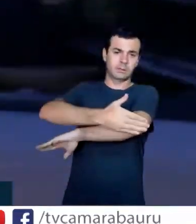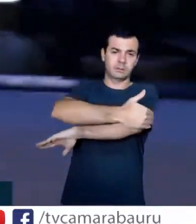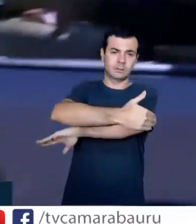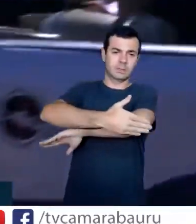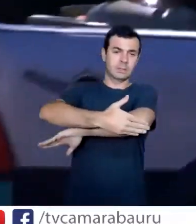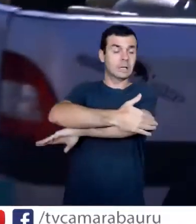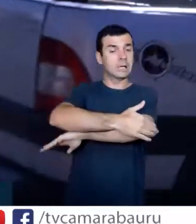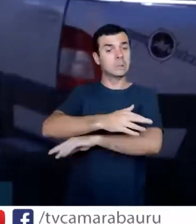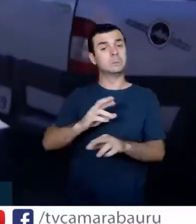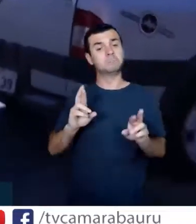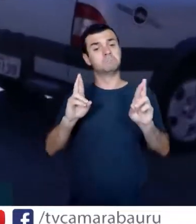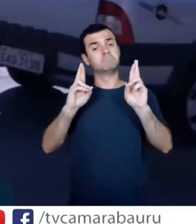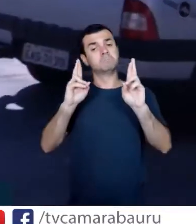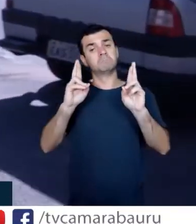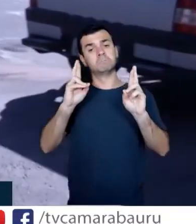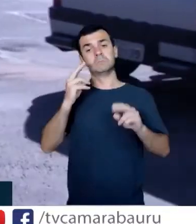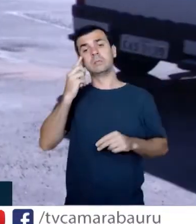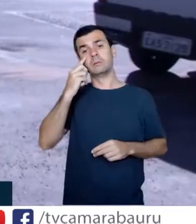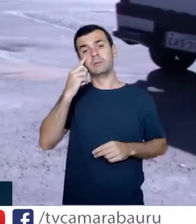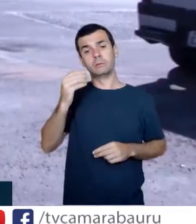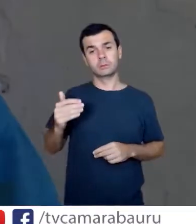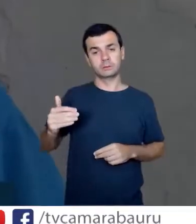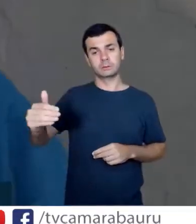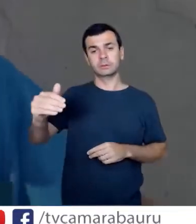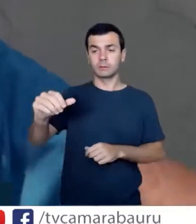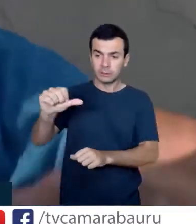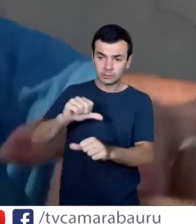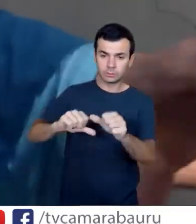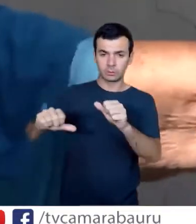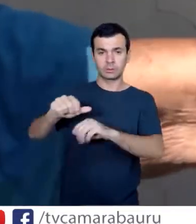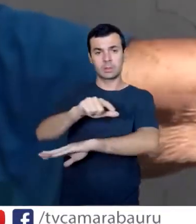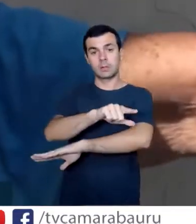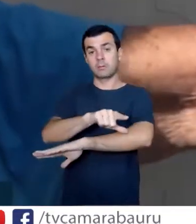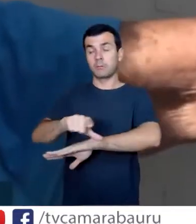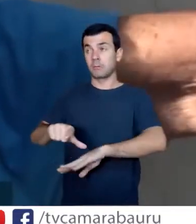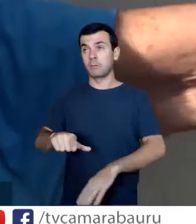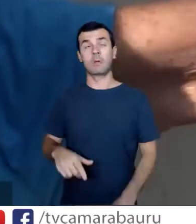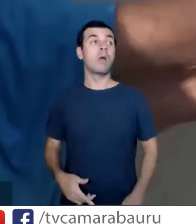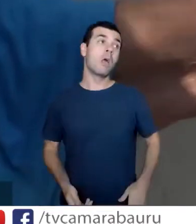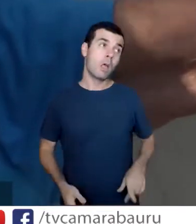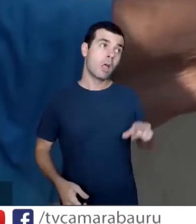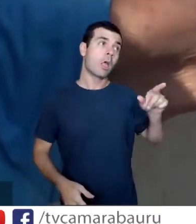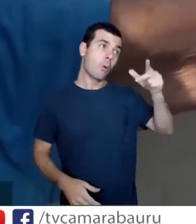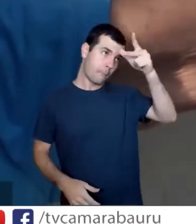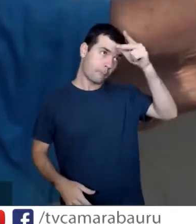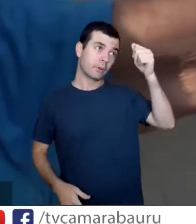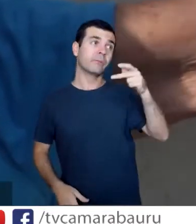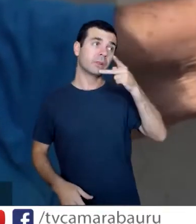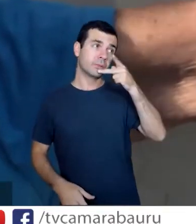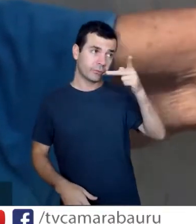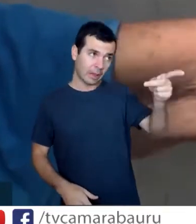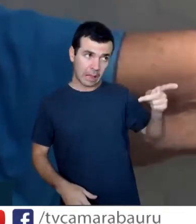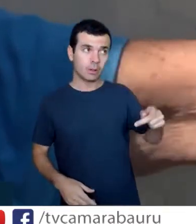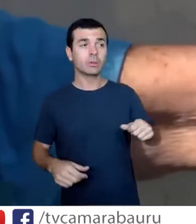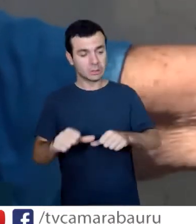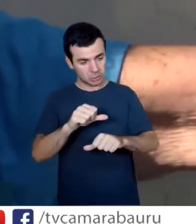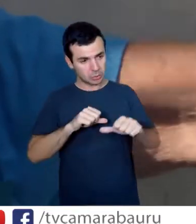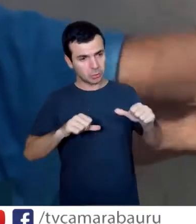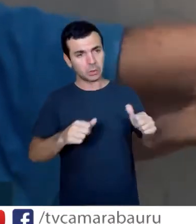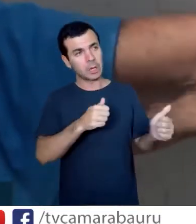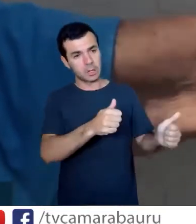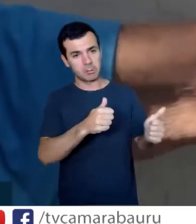obra de continuação da pista. Ele falou que ia fazer passar a avenida, inclusive aqueles pau foi eles que puseram.